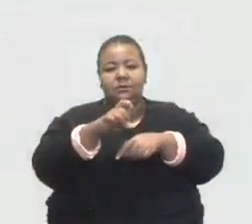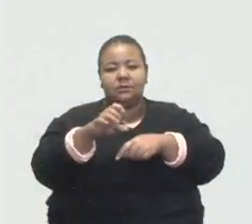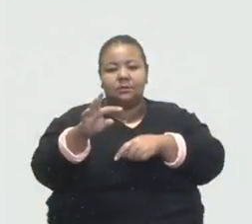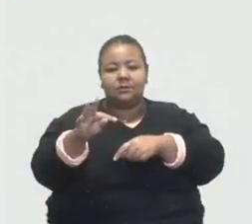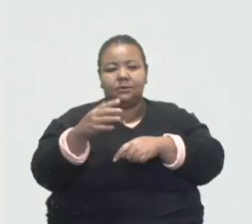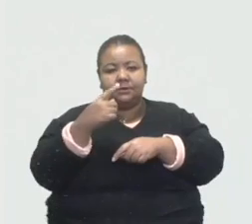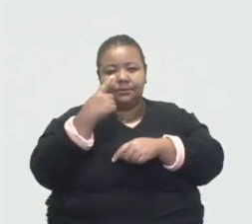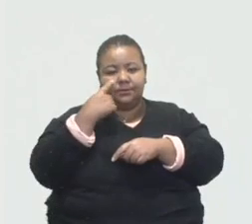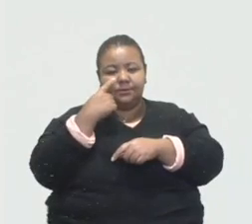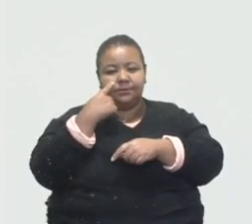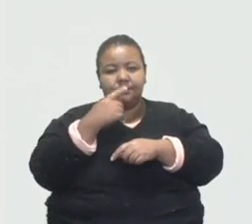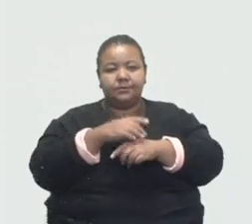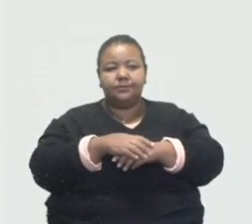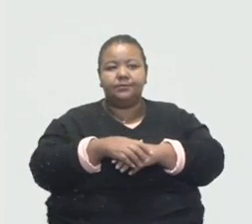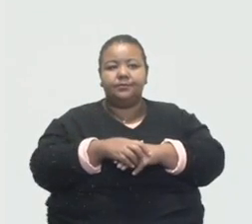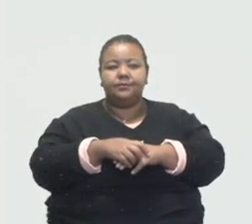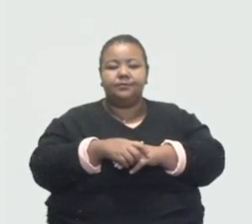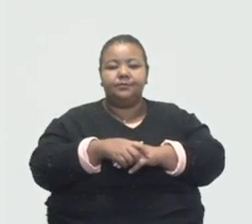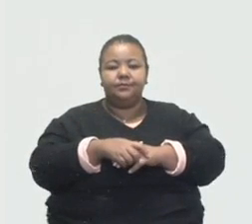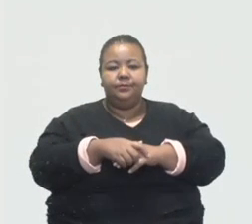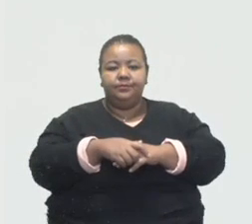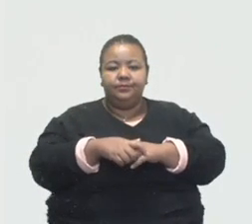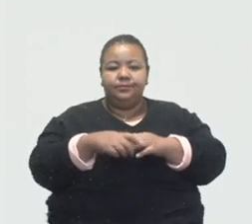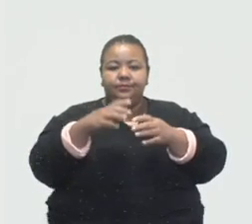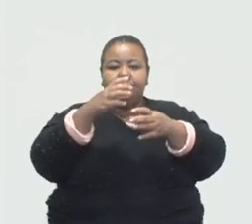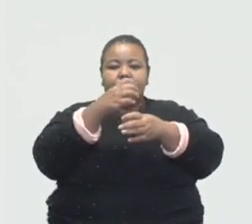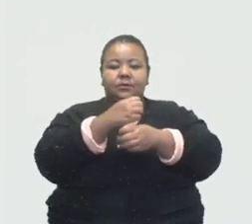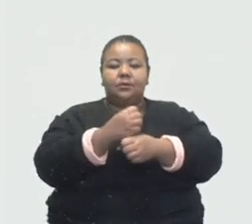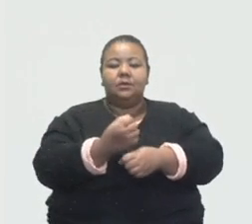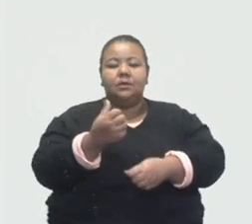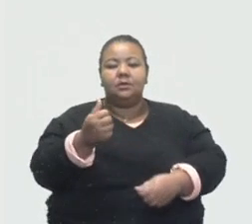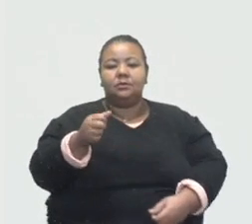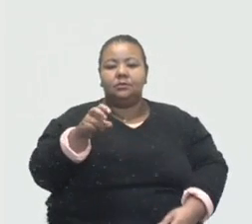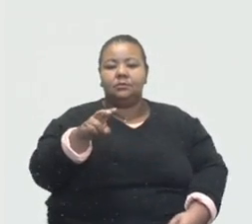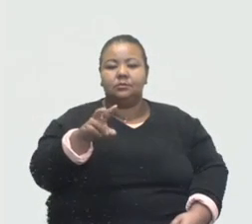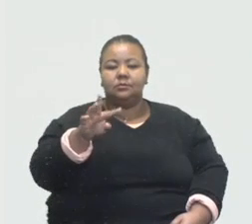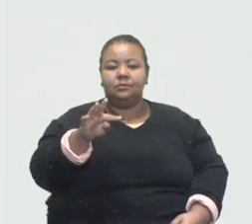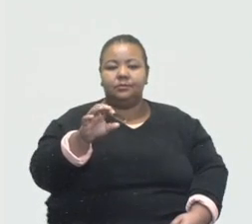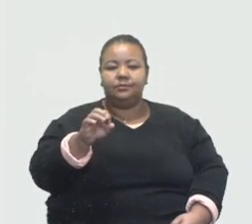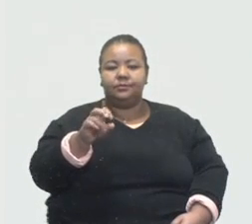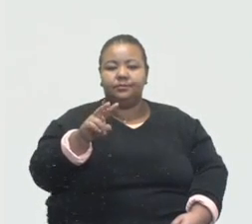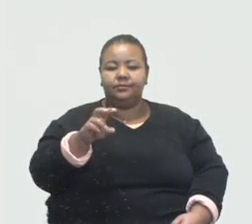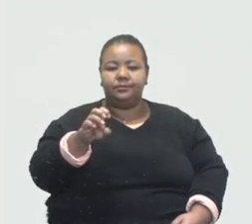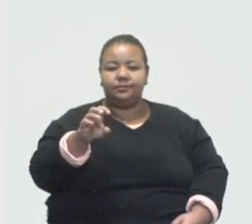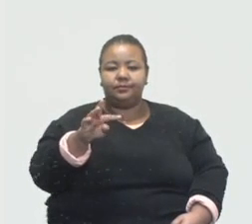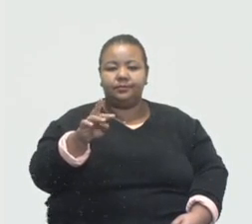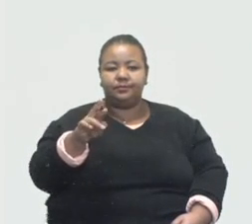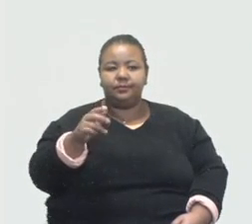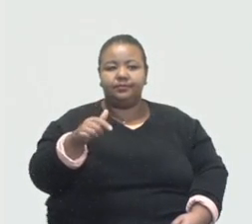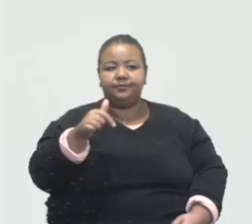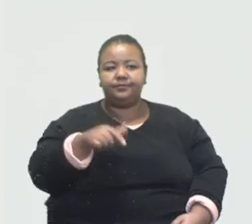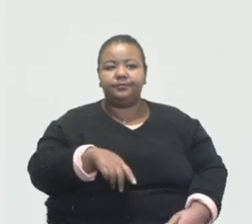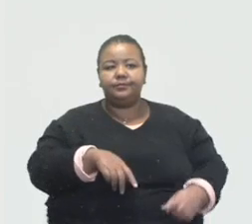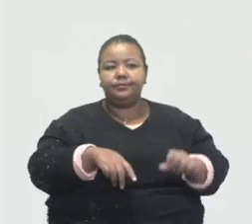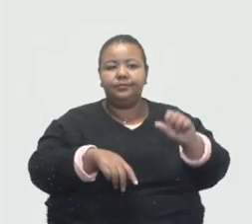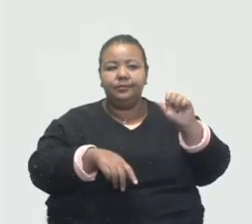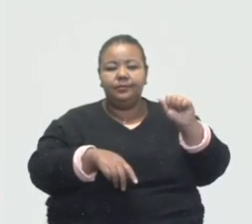Acompanhe. Então, calculando os autovetores, primeira coisa que a gente vai fazer, a matriz A